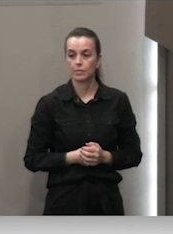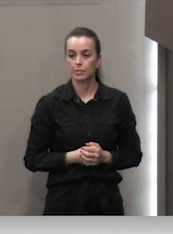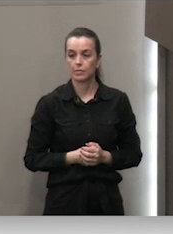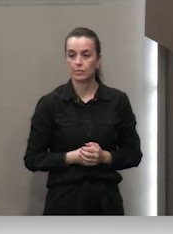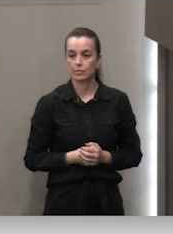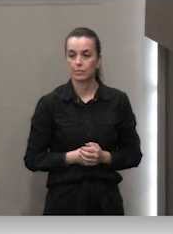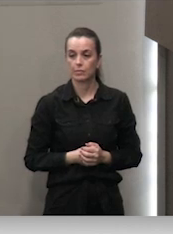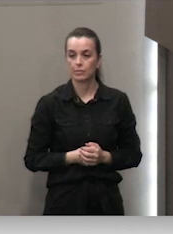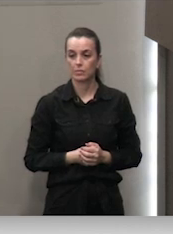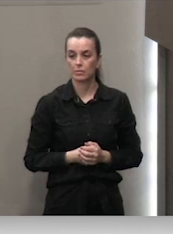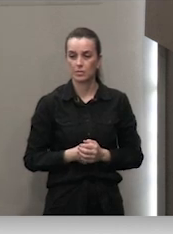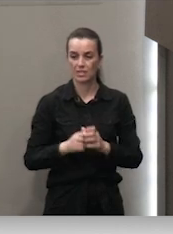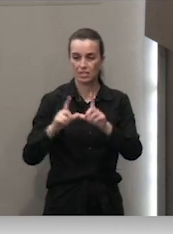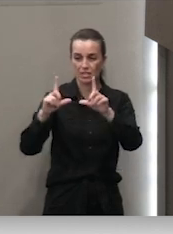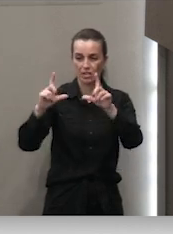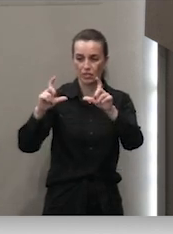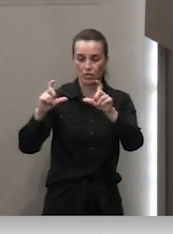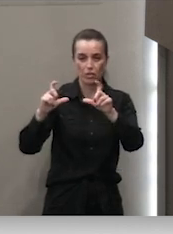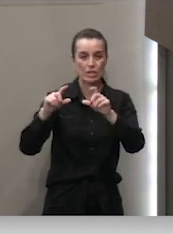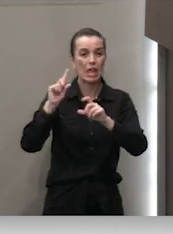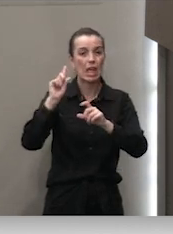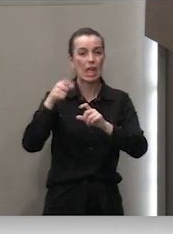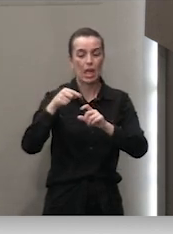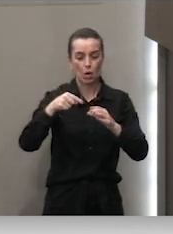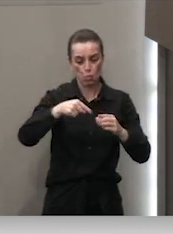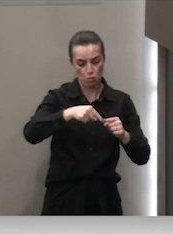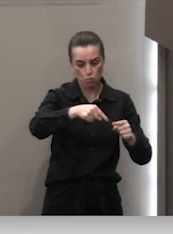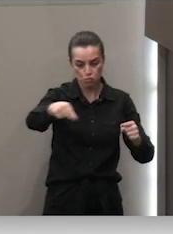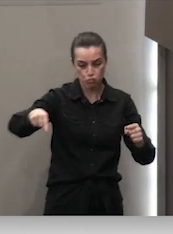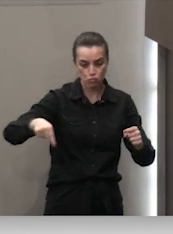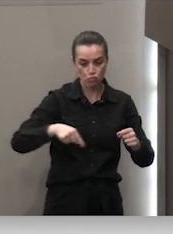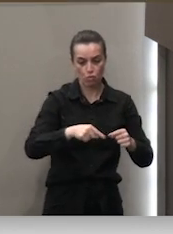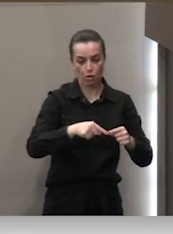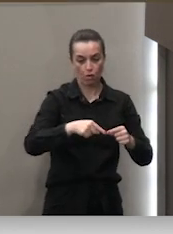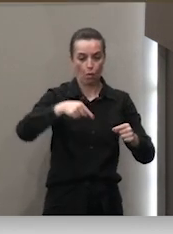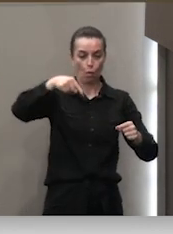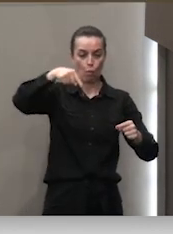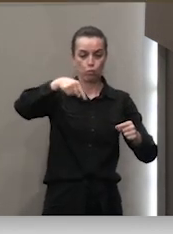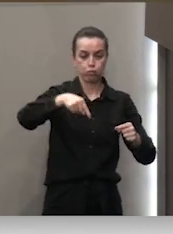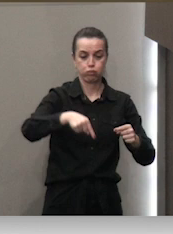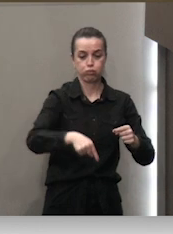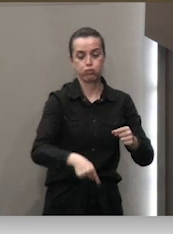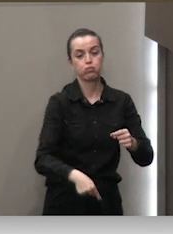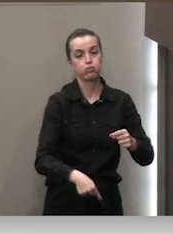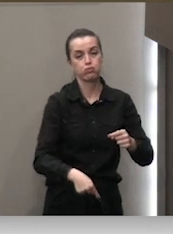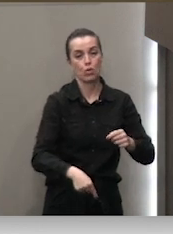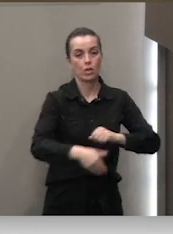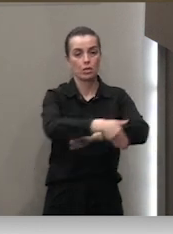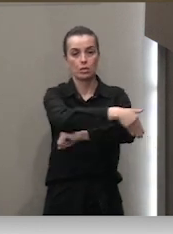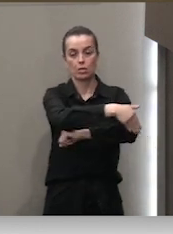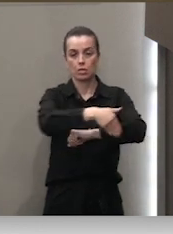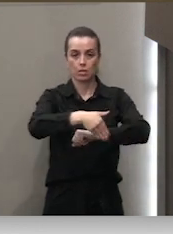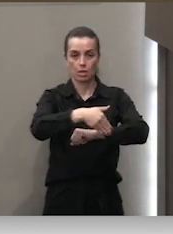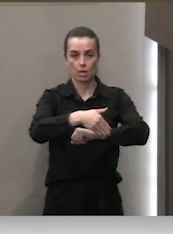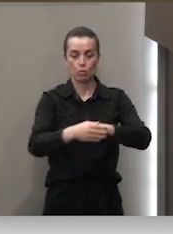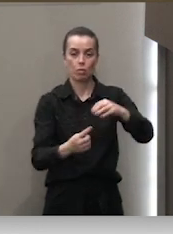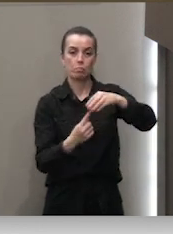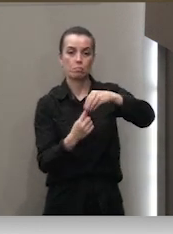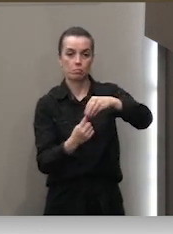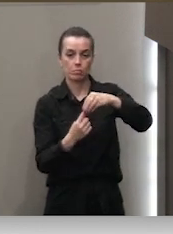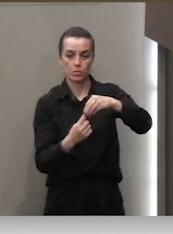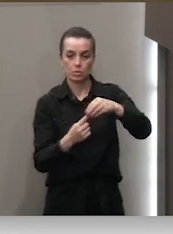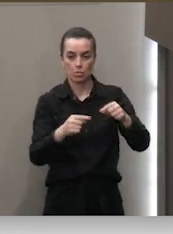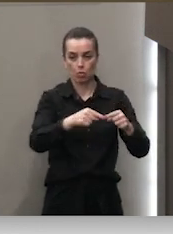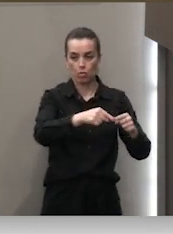Essa imagem é de uma cratera aberta ali na Xilingue, na rua principal. Essa cratera,